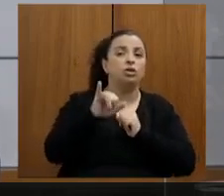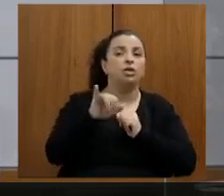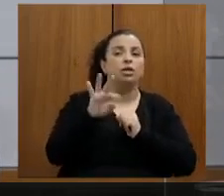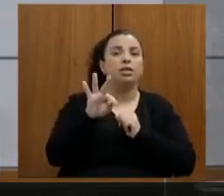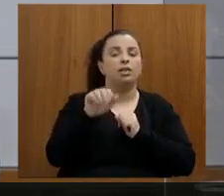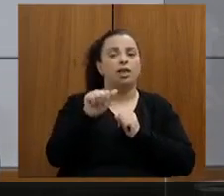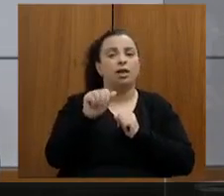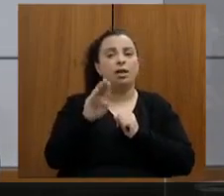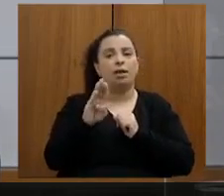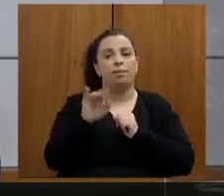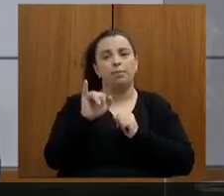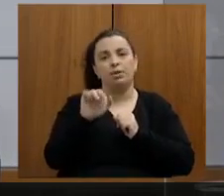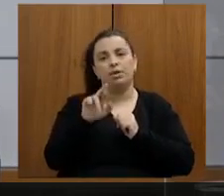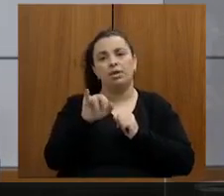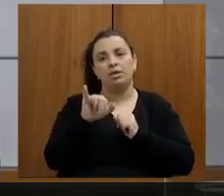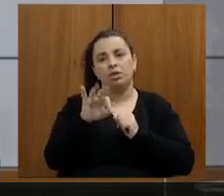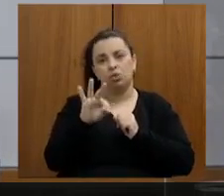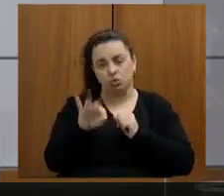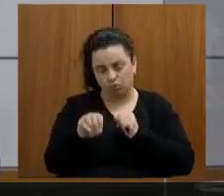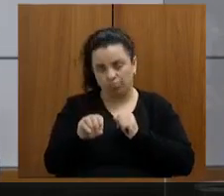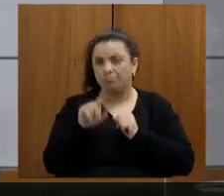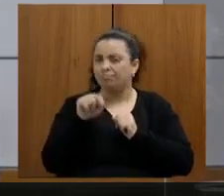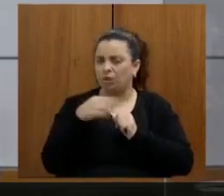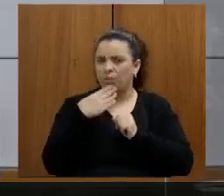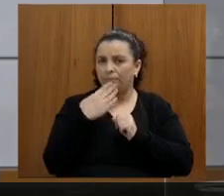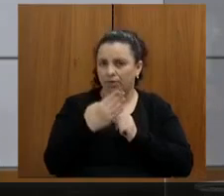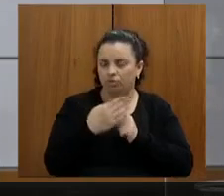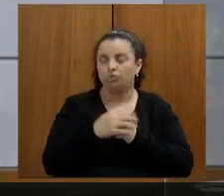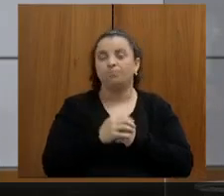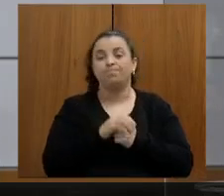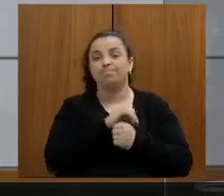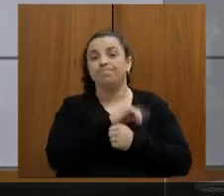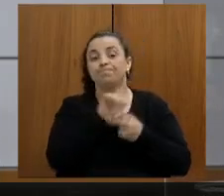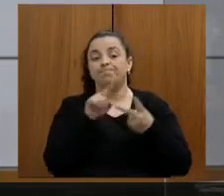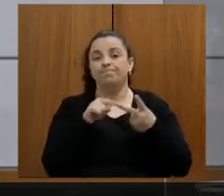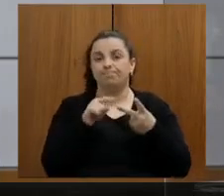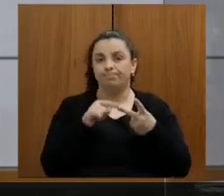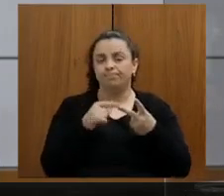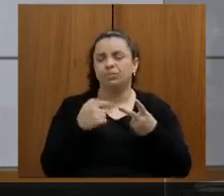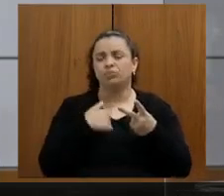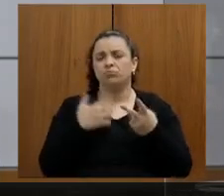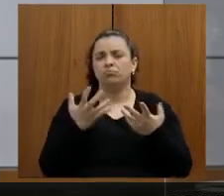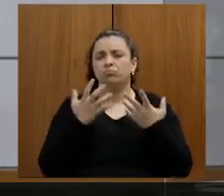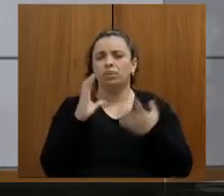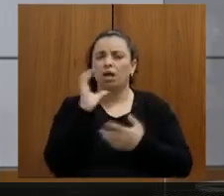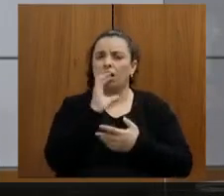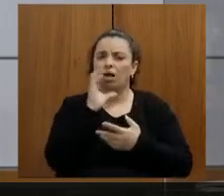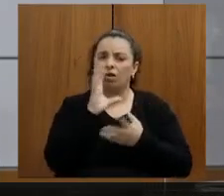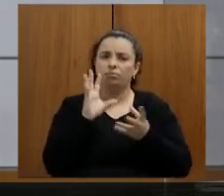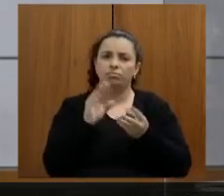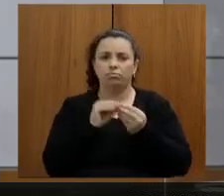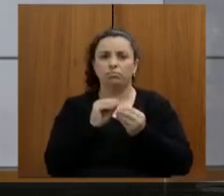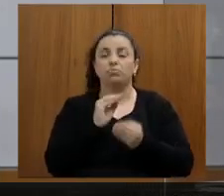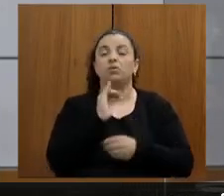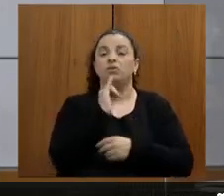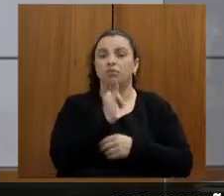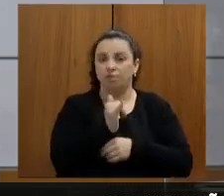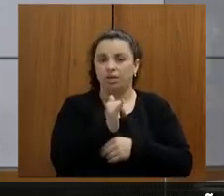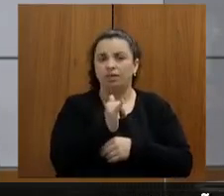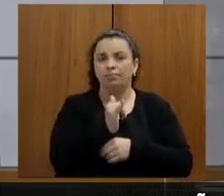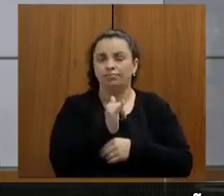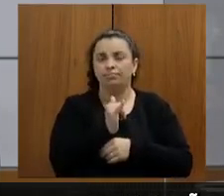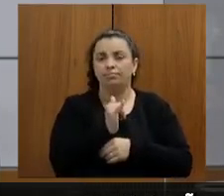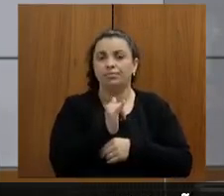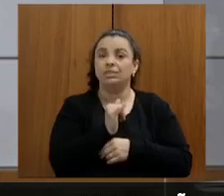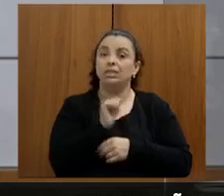e são pedido né Depois eu queria falar rapidamente também Deputado Sargento Rodrigues vossa